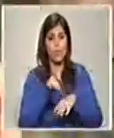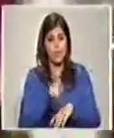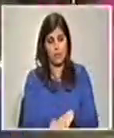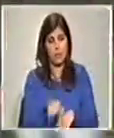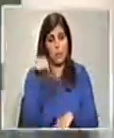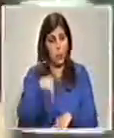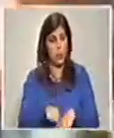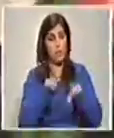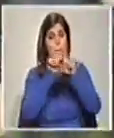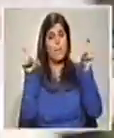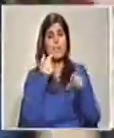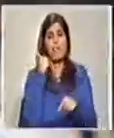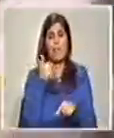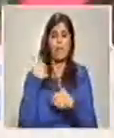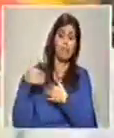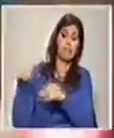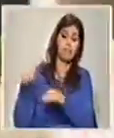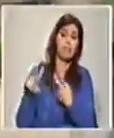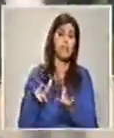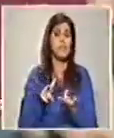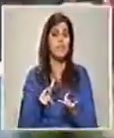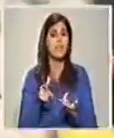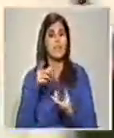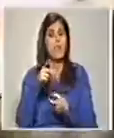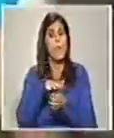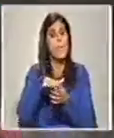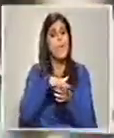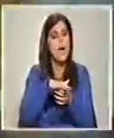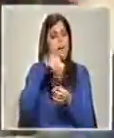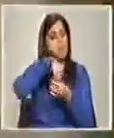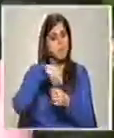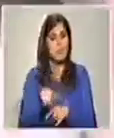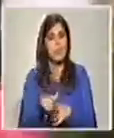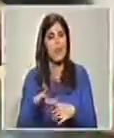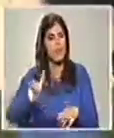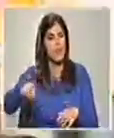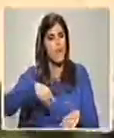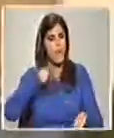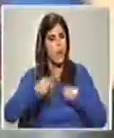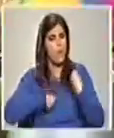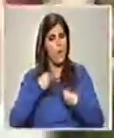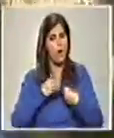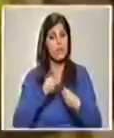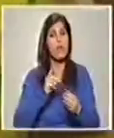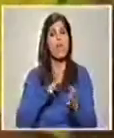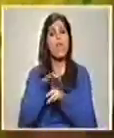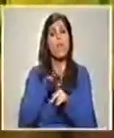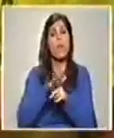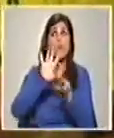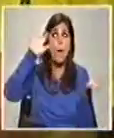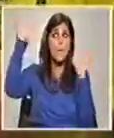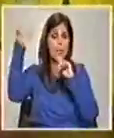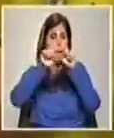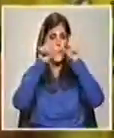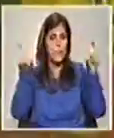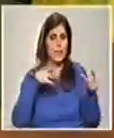uma empresa não pode estar aliada do meio onde se insere. Deve preocupar-se com os impactos que cria no ambiente. São empresas que